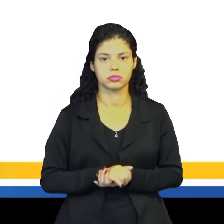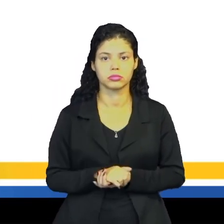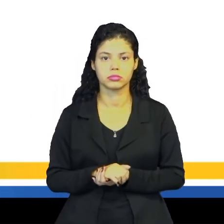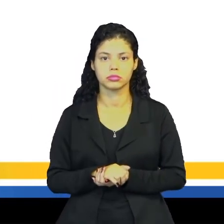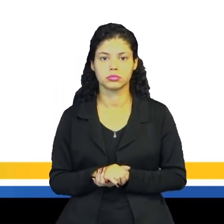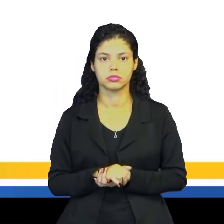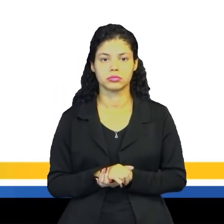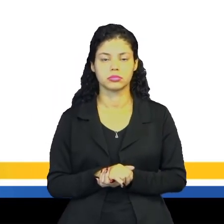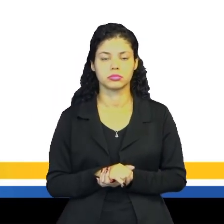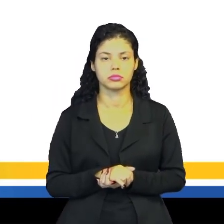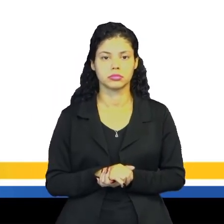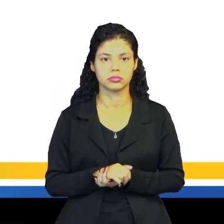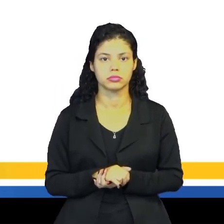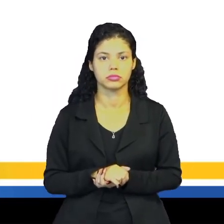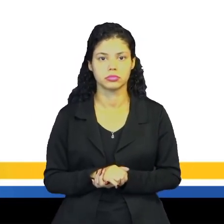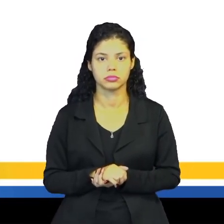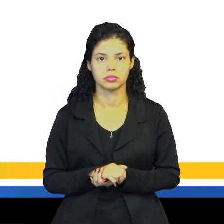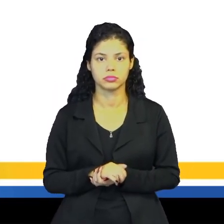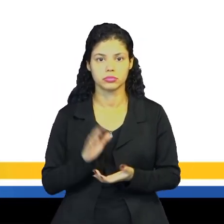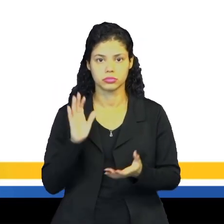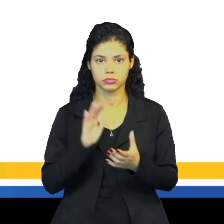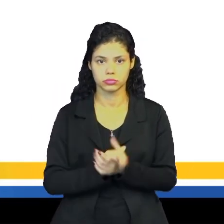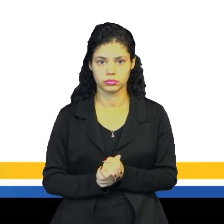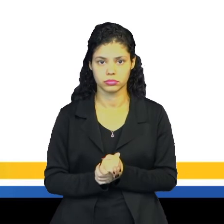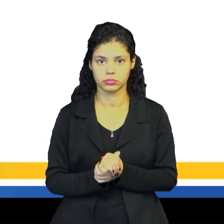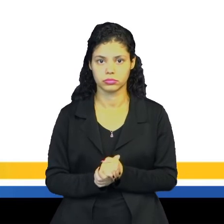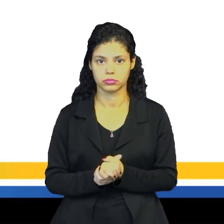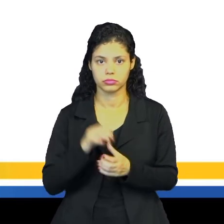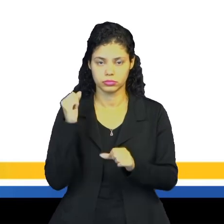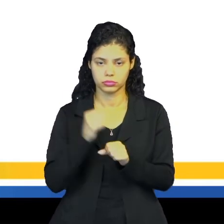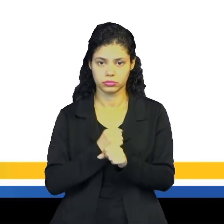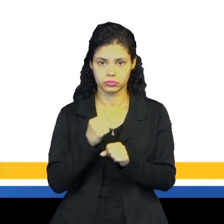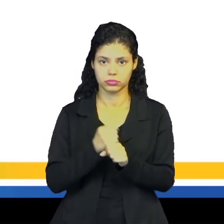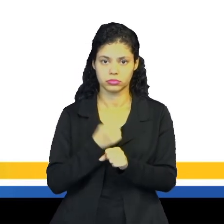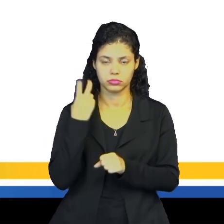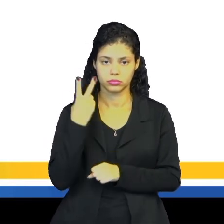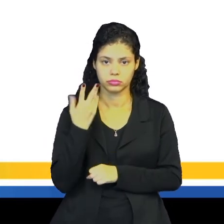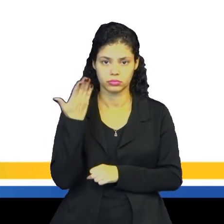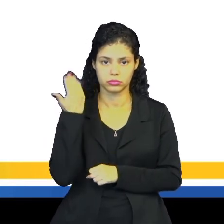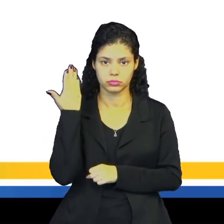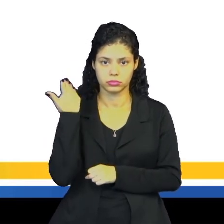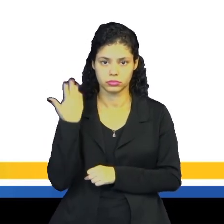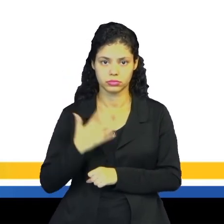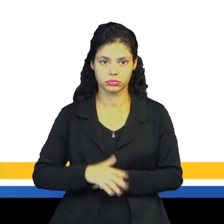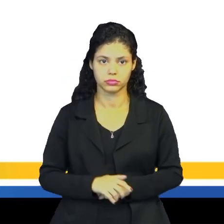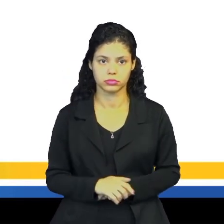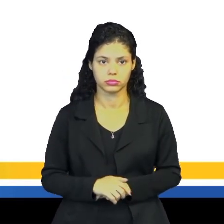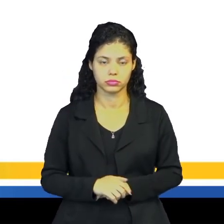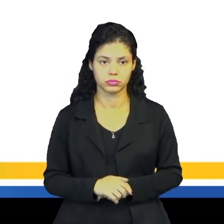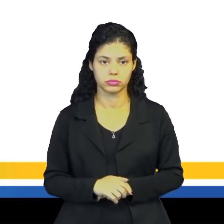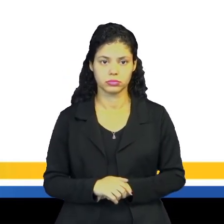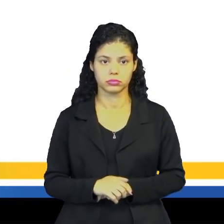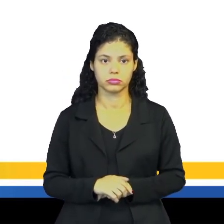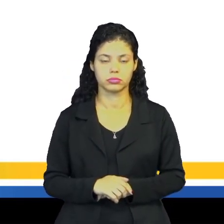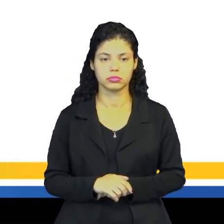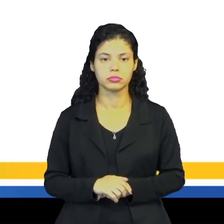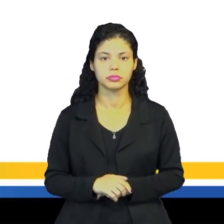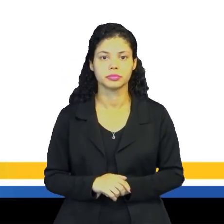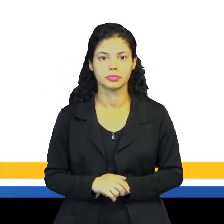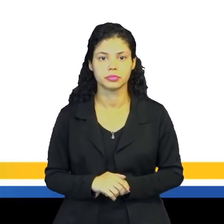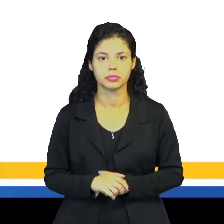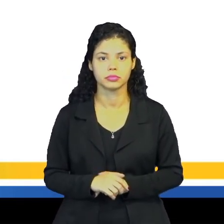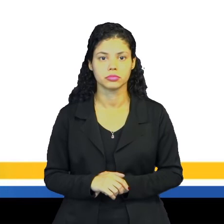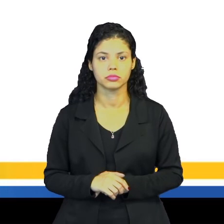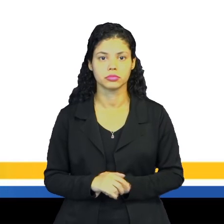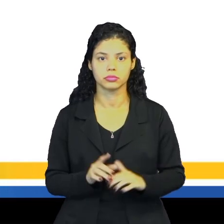I got married 2 years ago. Eu me casei ou casei-me 2 anos atrás. Nós temos o since, que é